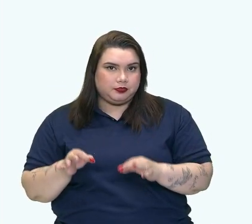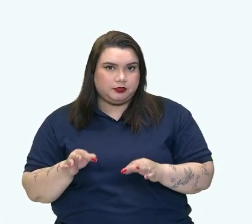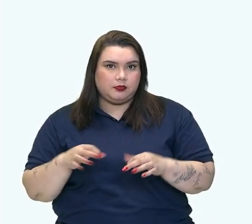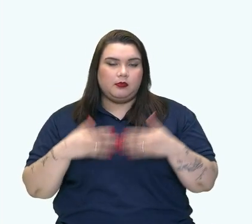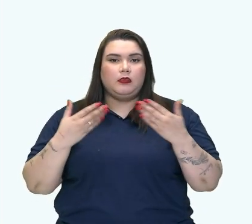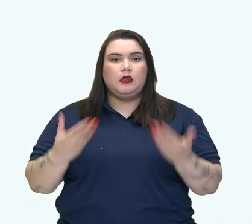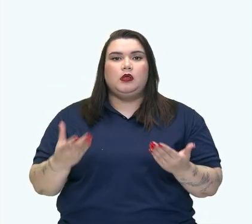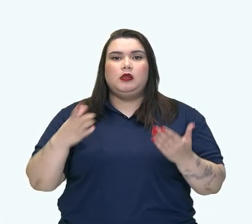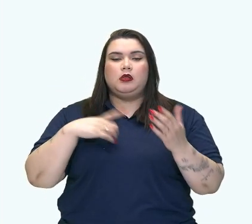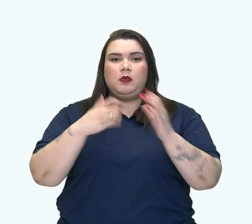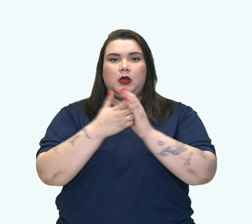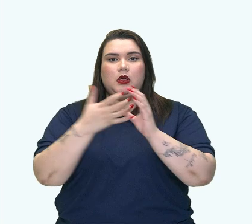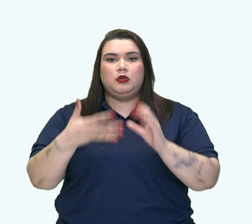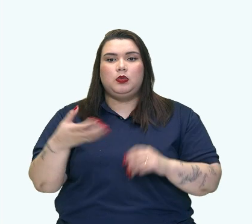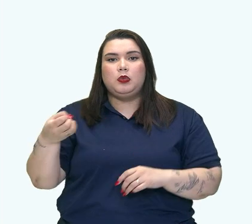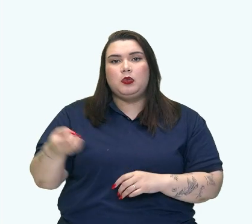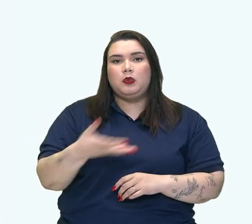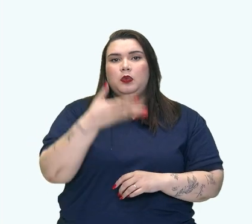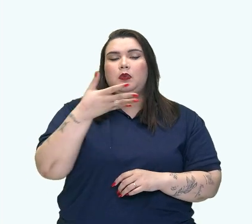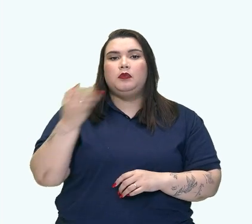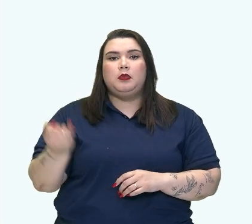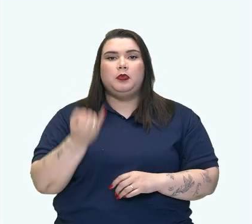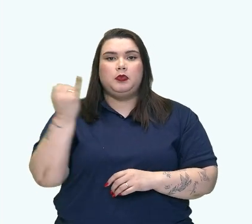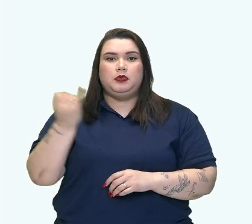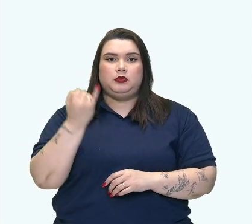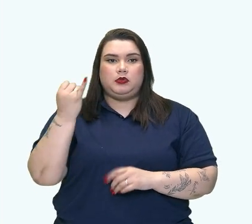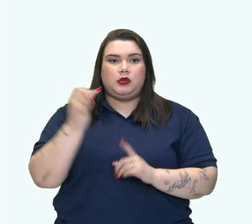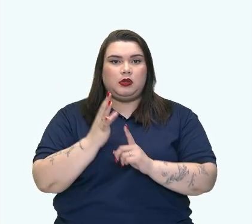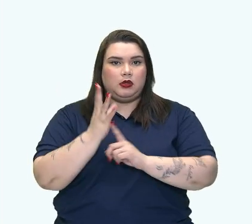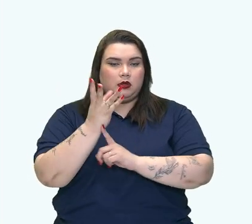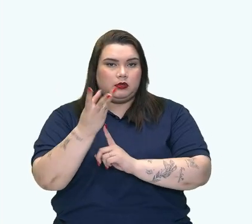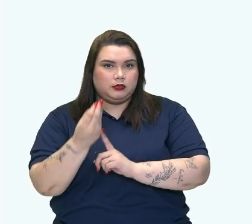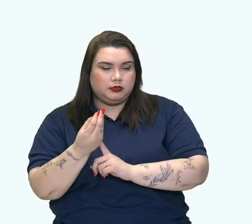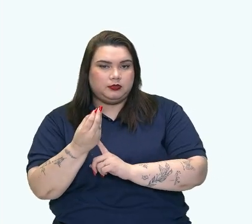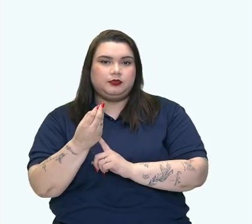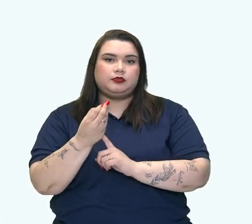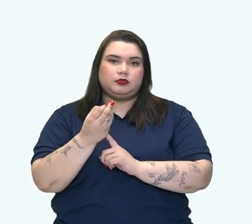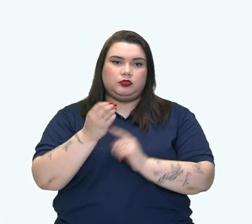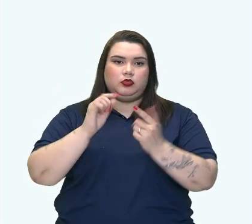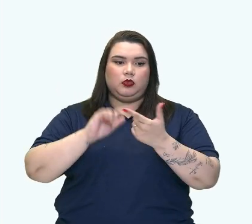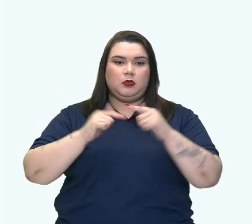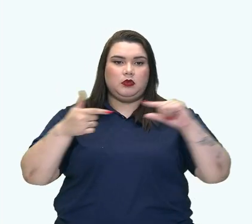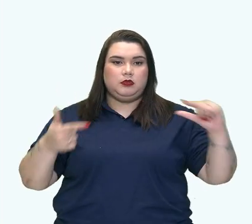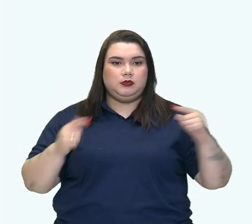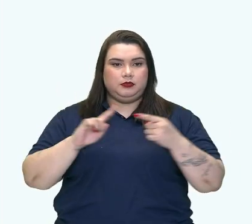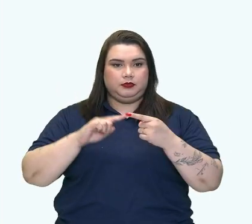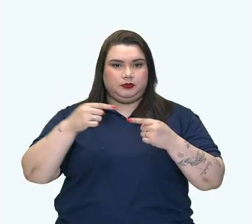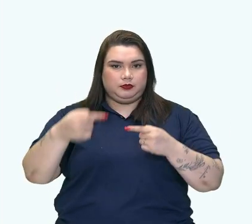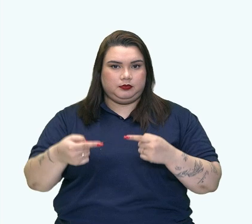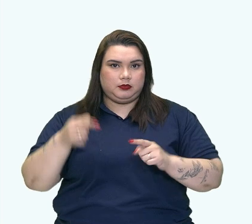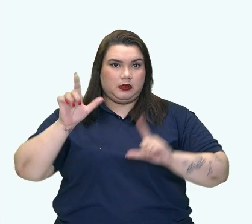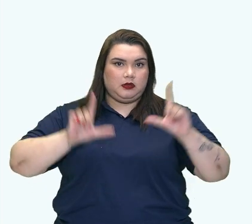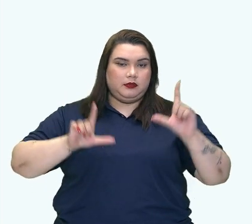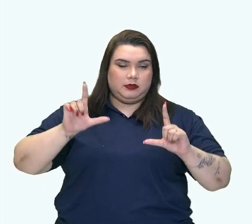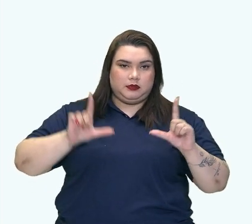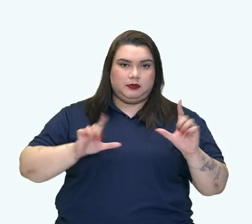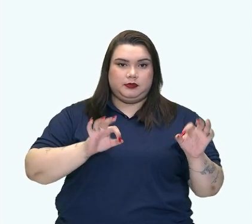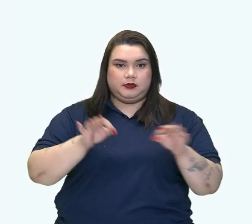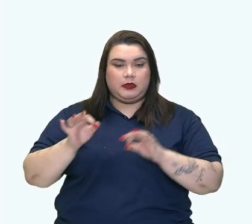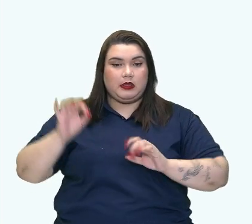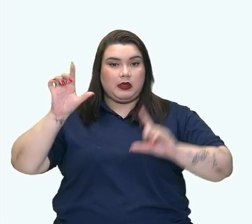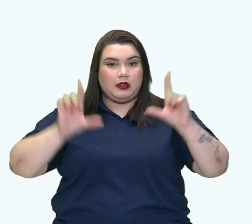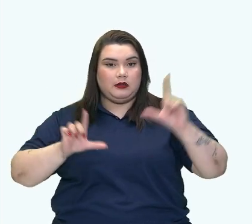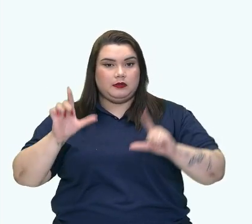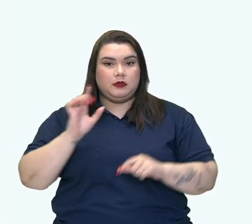gente tem um elemento muito importante para a arte do pós-modernismo, a televisão. A televisão